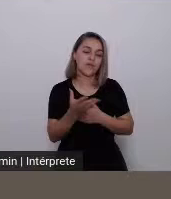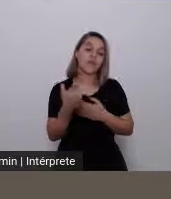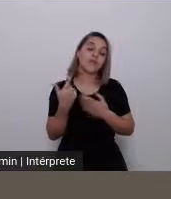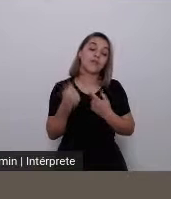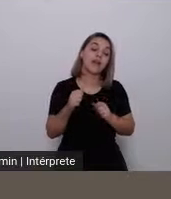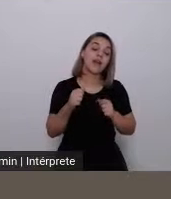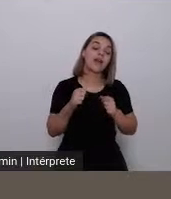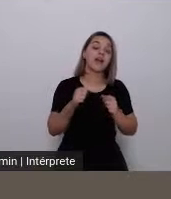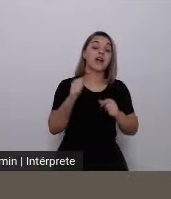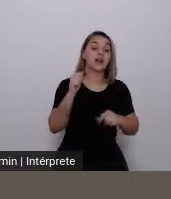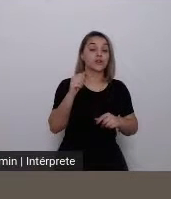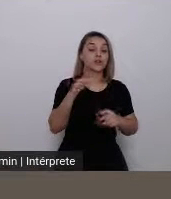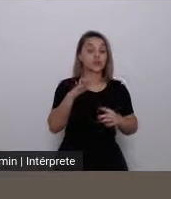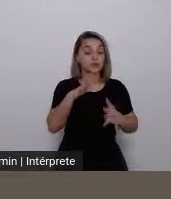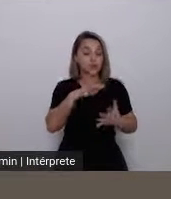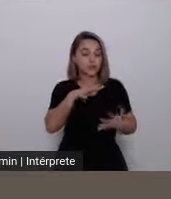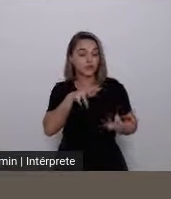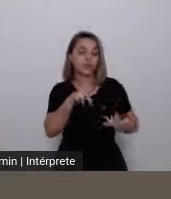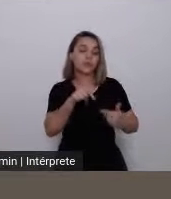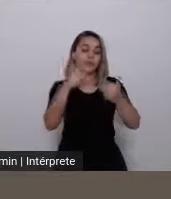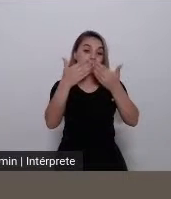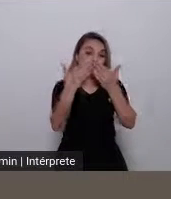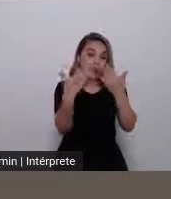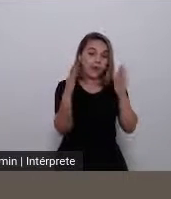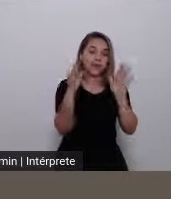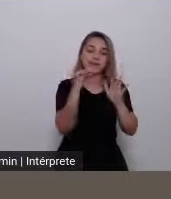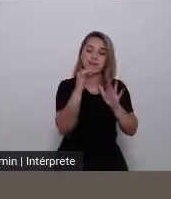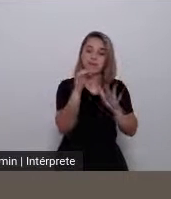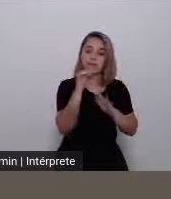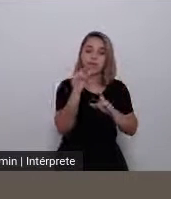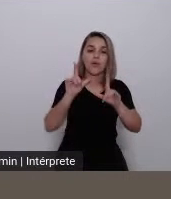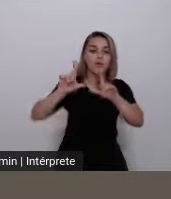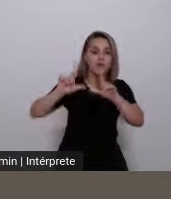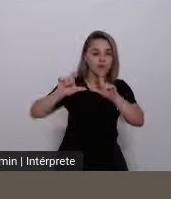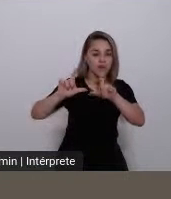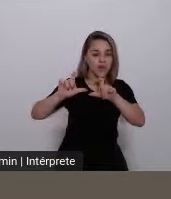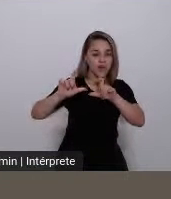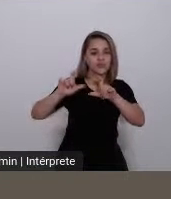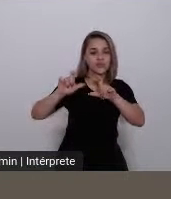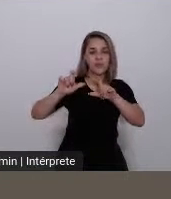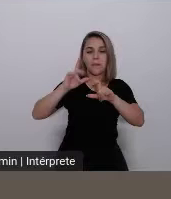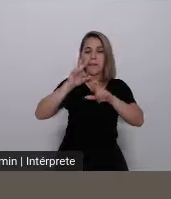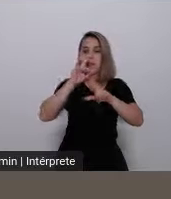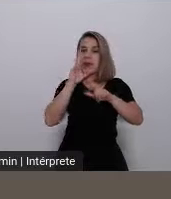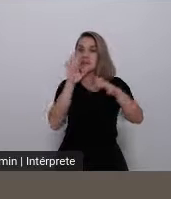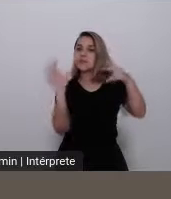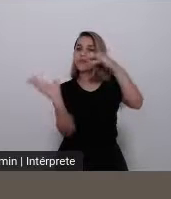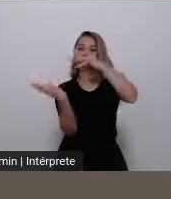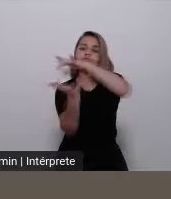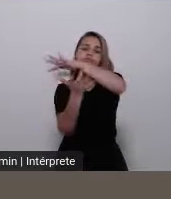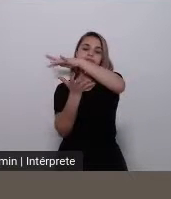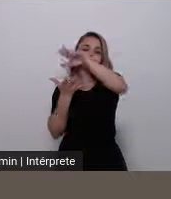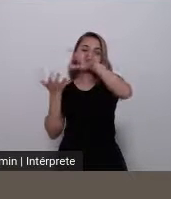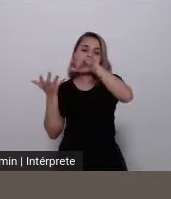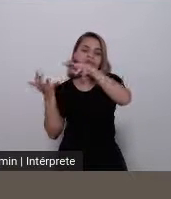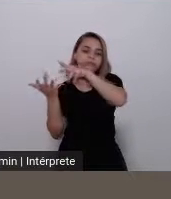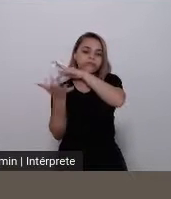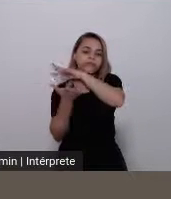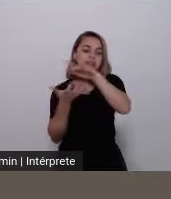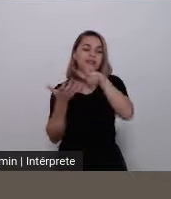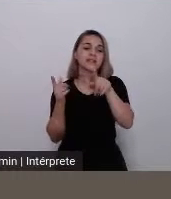visível abertas, por exemplo, pela fotografia astronômica, né? Ele se refere à